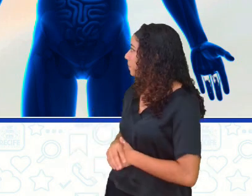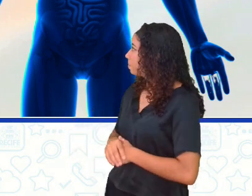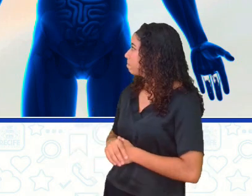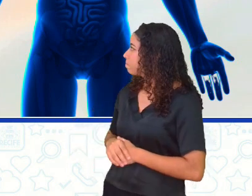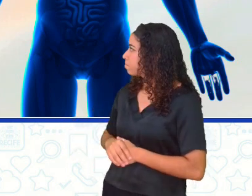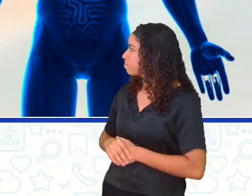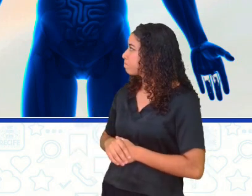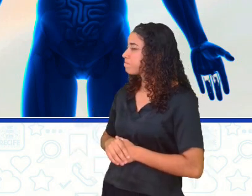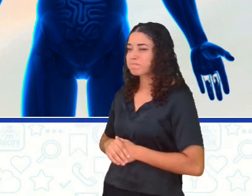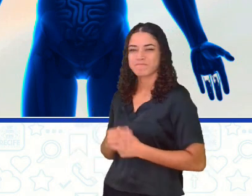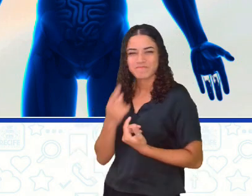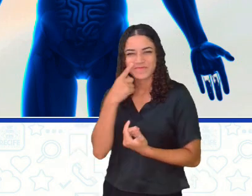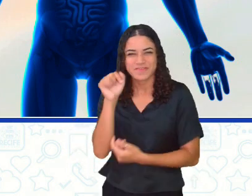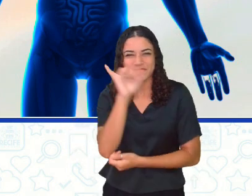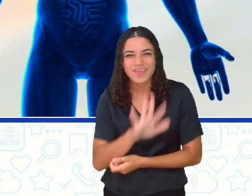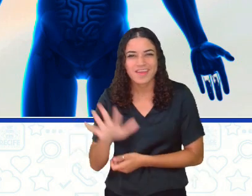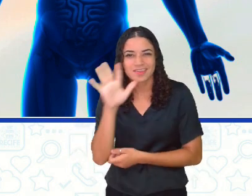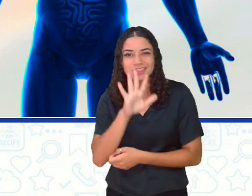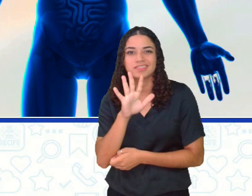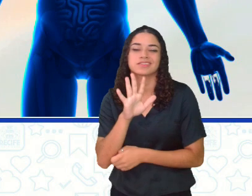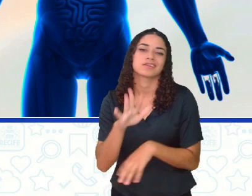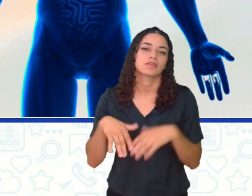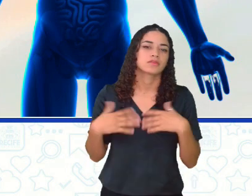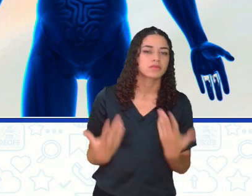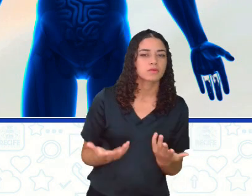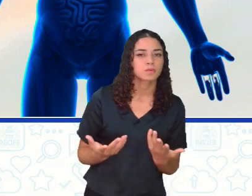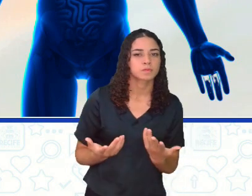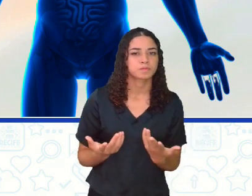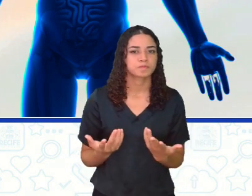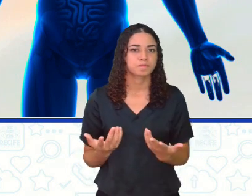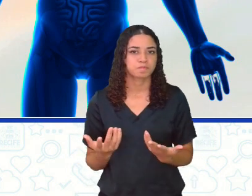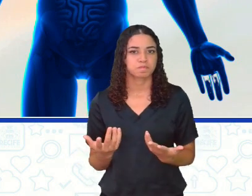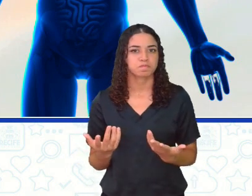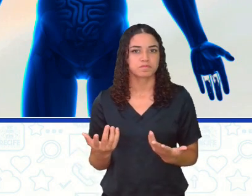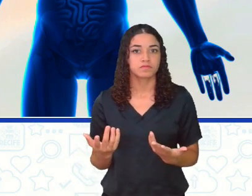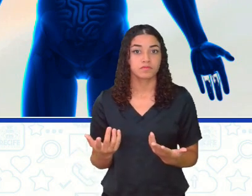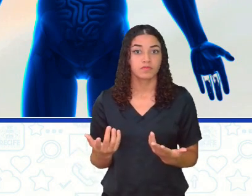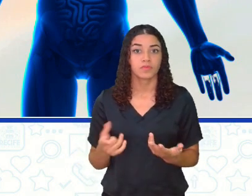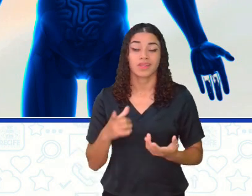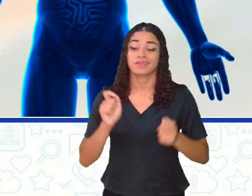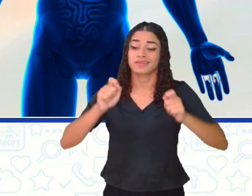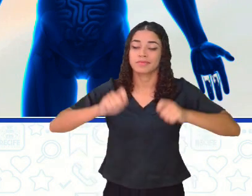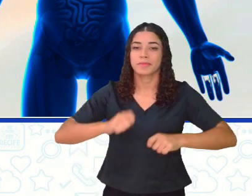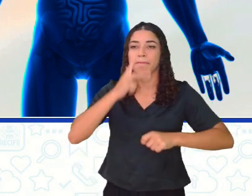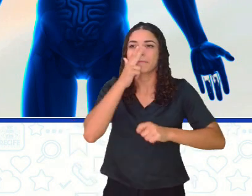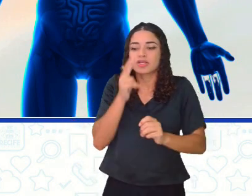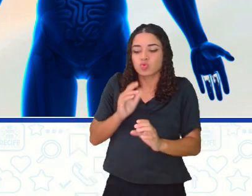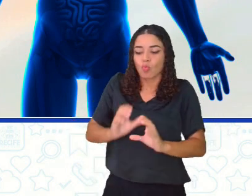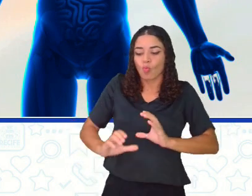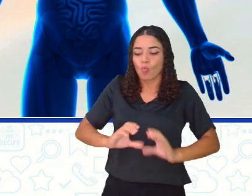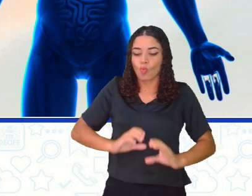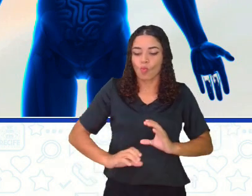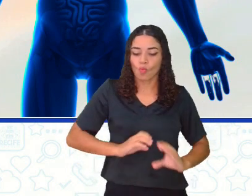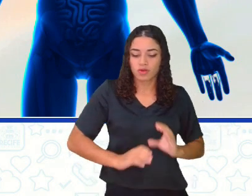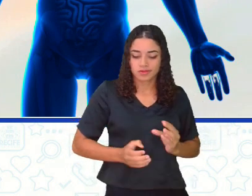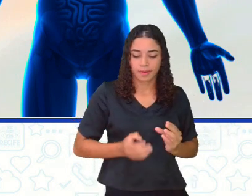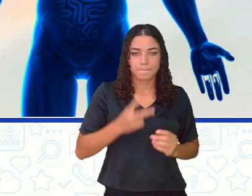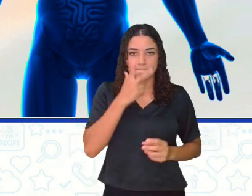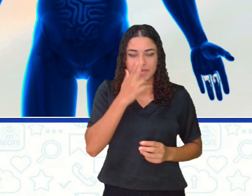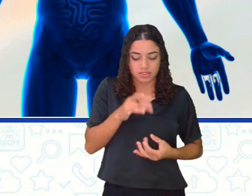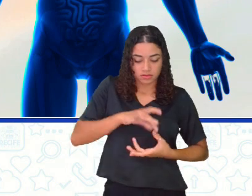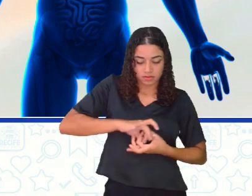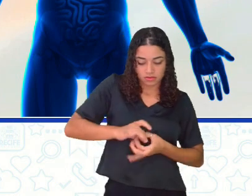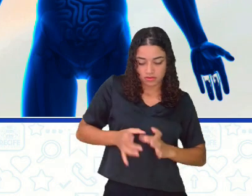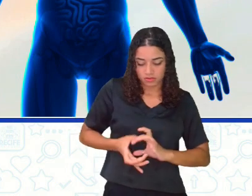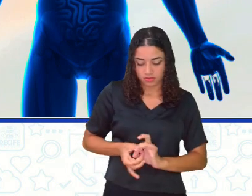pontinha já bate no início do intestino, que é a questão aí de se comunicar melhor com esses órgãos. E eu